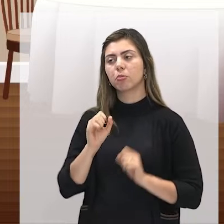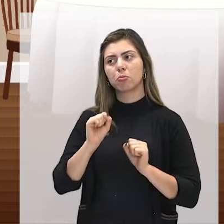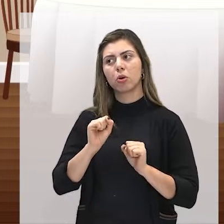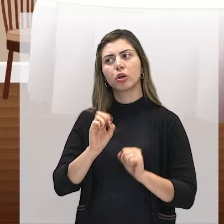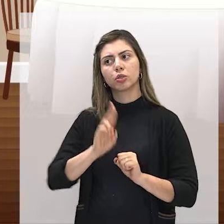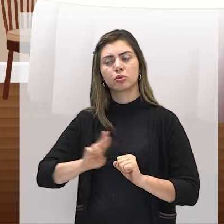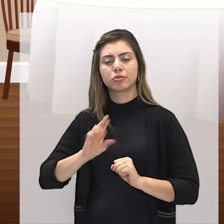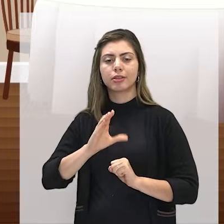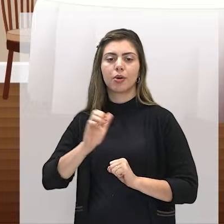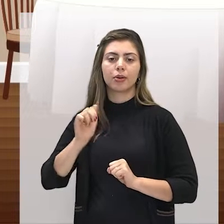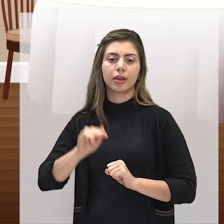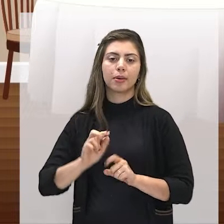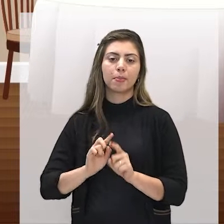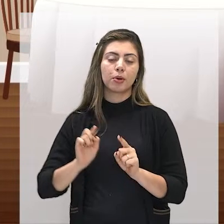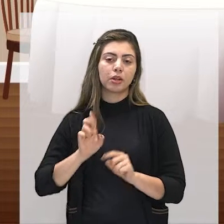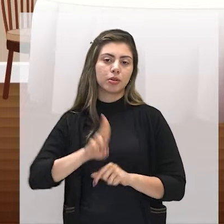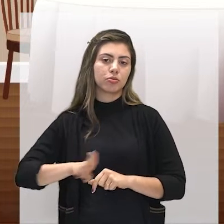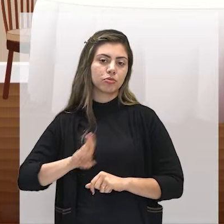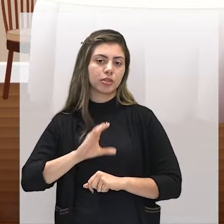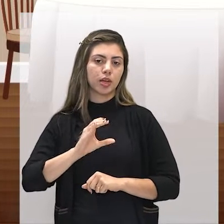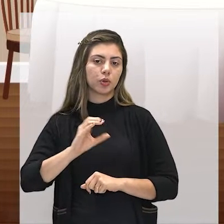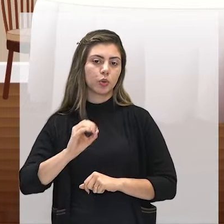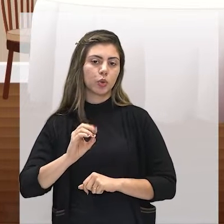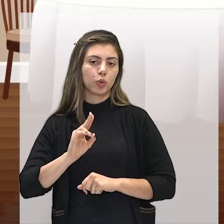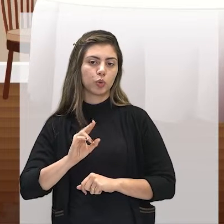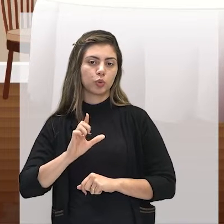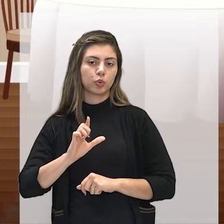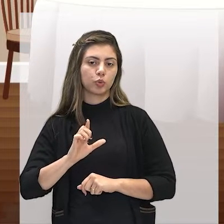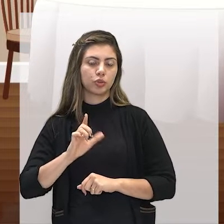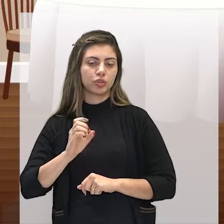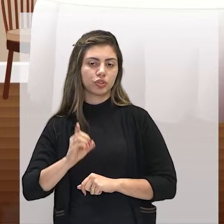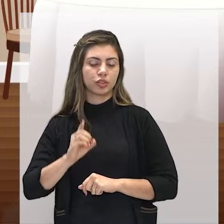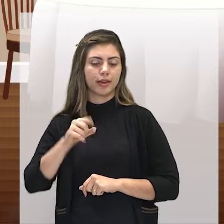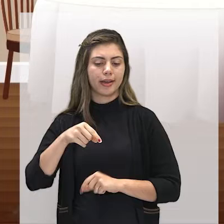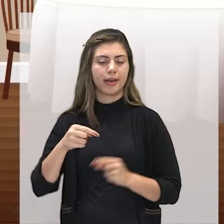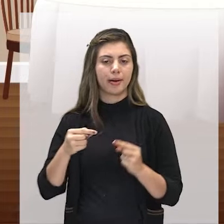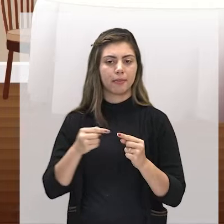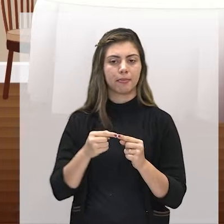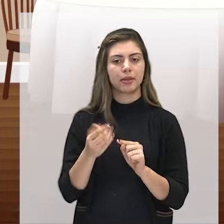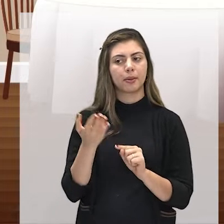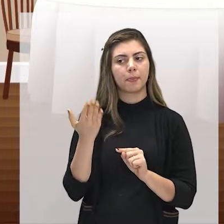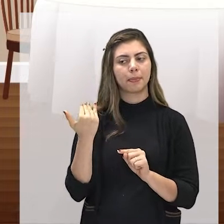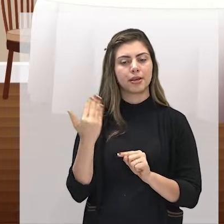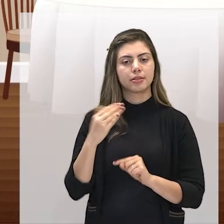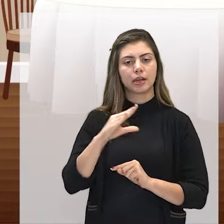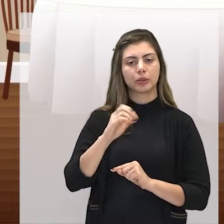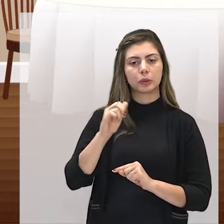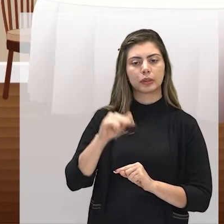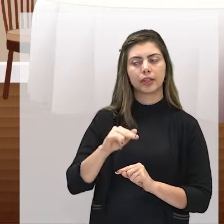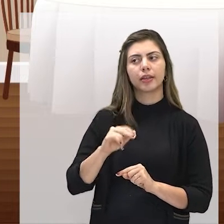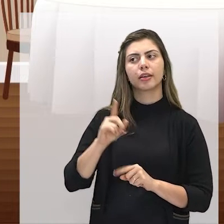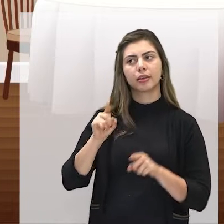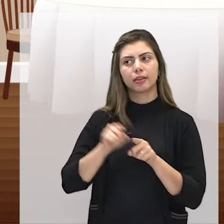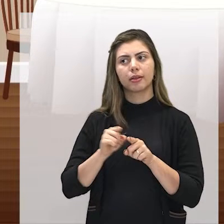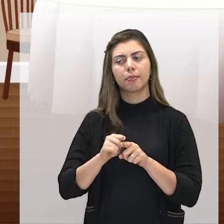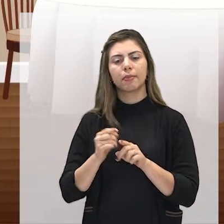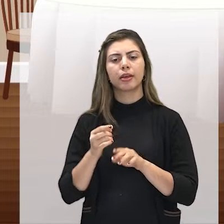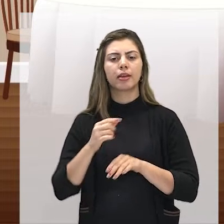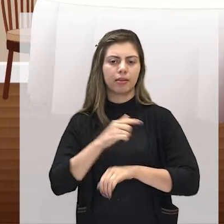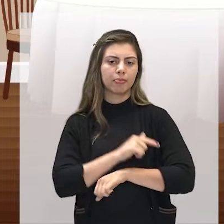também. Elas optaram pelo could. O verbo modal could, ele é o passado de can, mas ele também é uma forma mais educada.